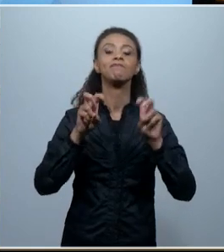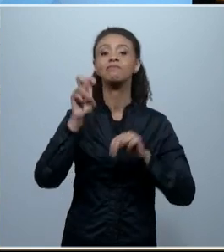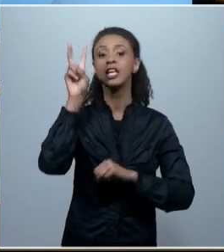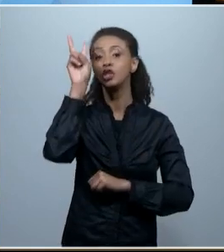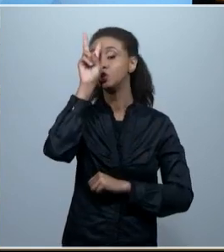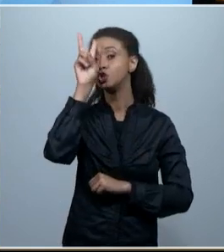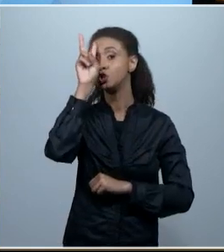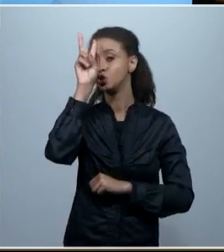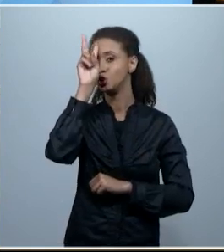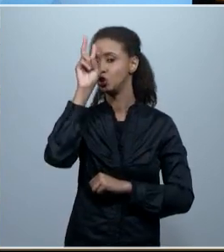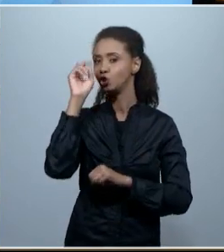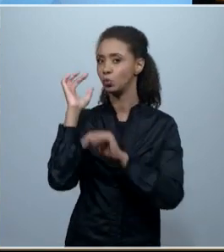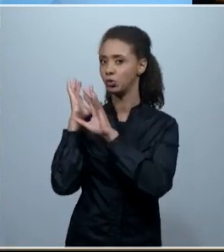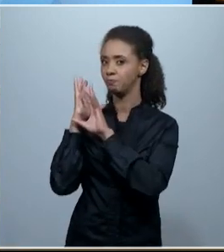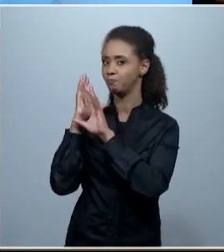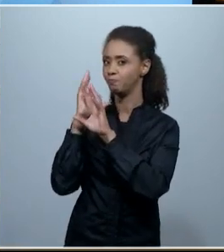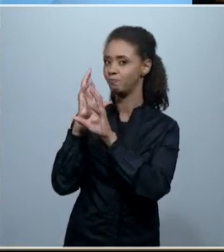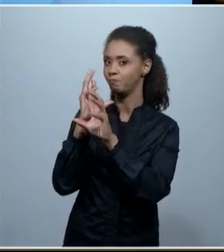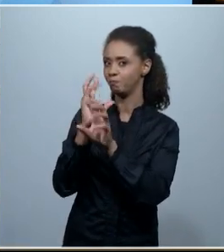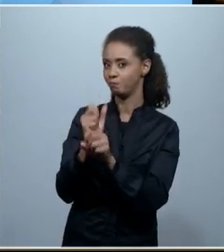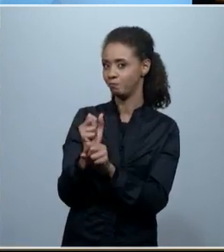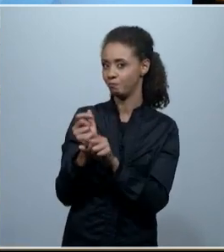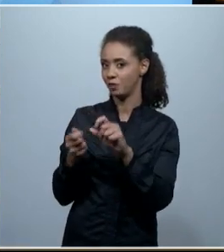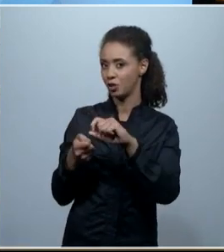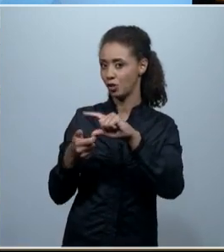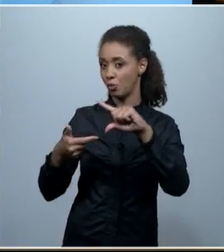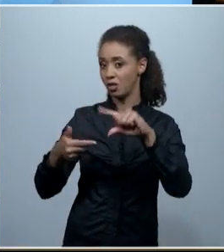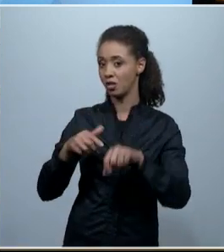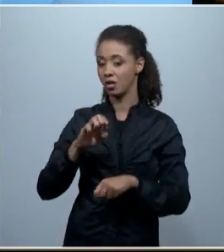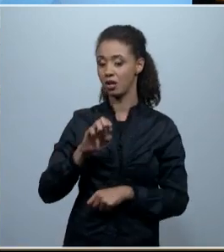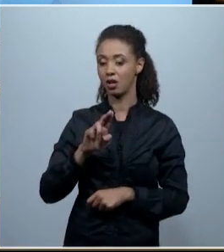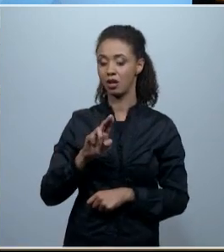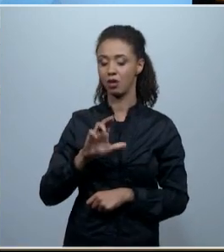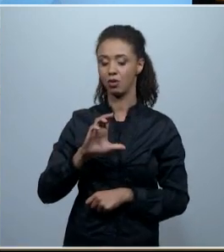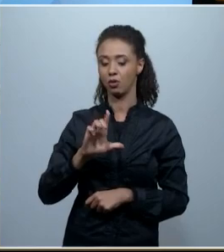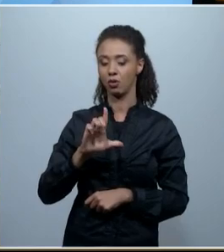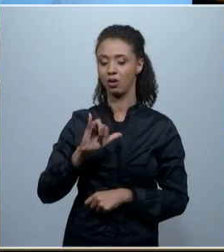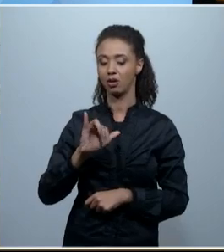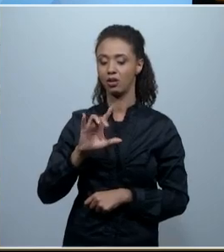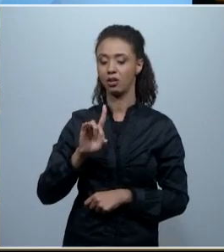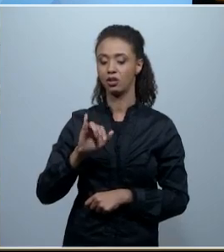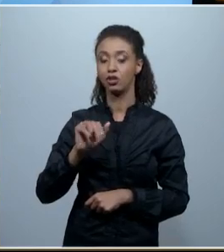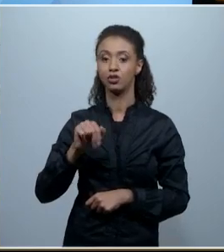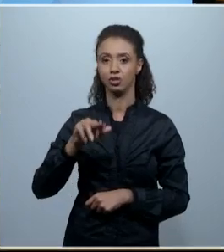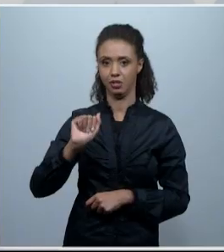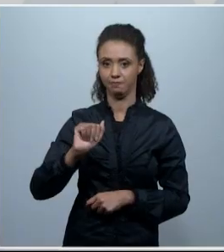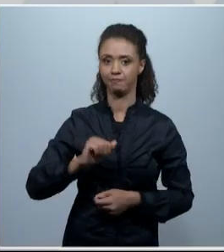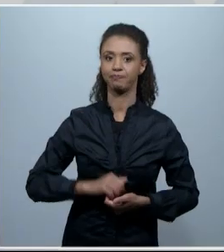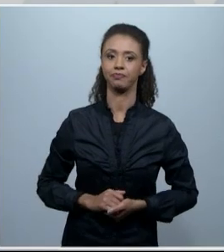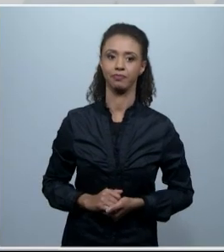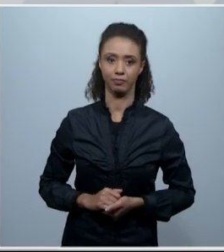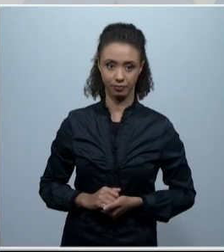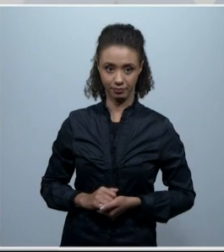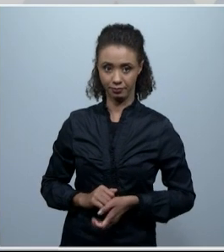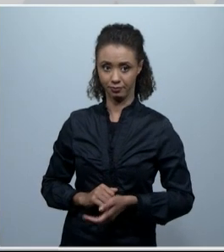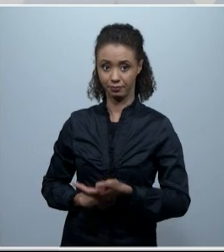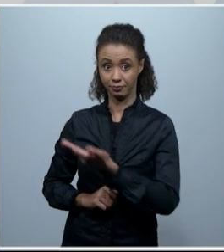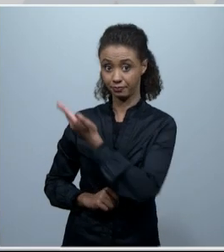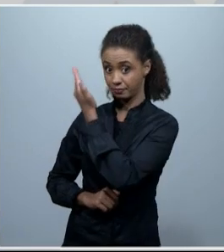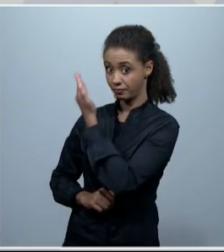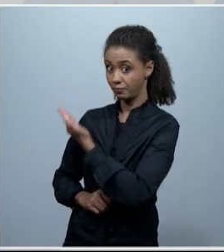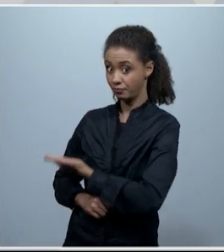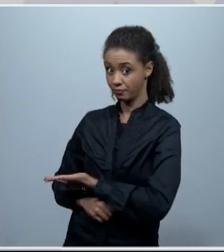é da geometria euclidiana então a esse essa lista vai ser